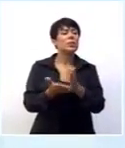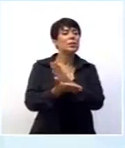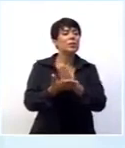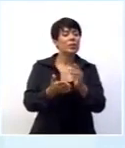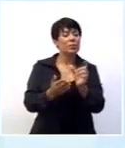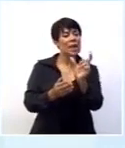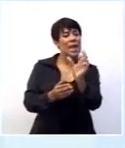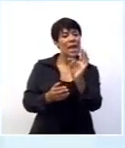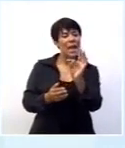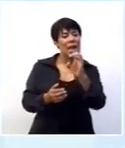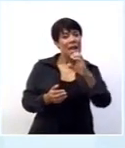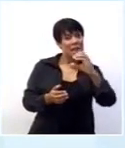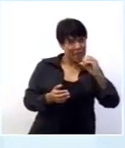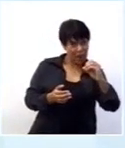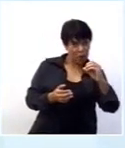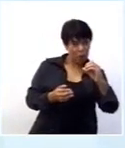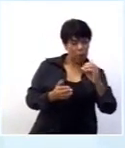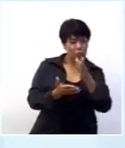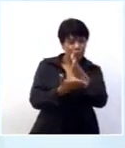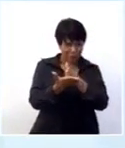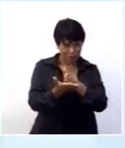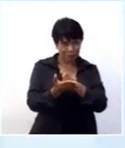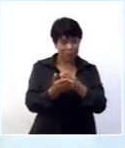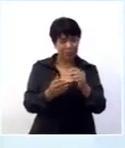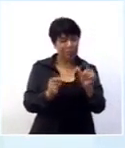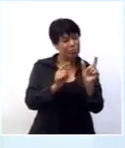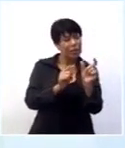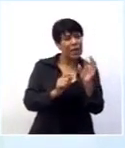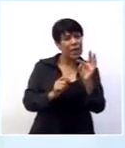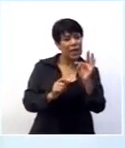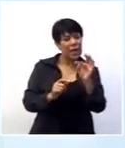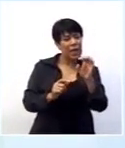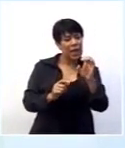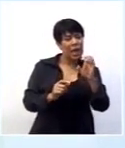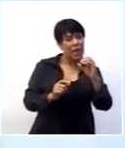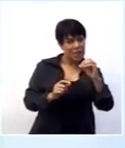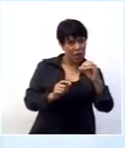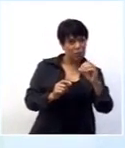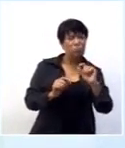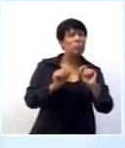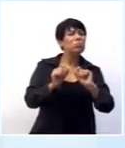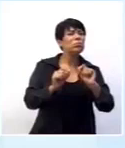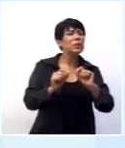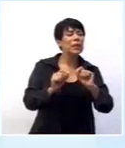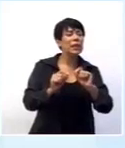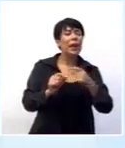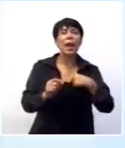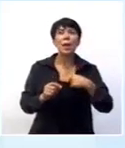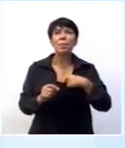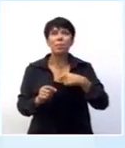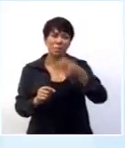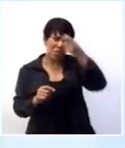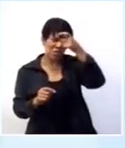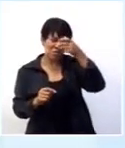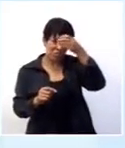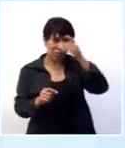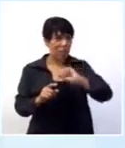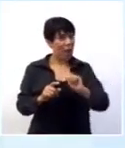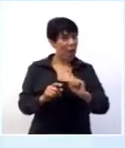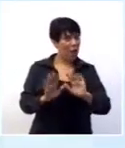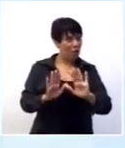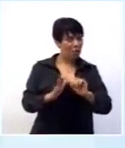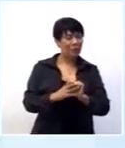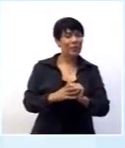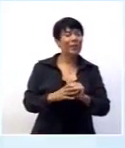duas partes. A primeira parte, tel. O que lembra tel? Ah, tel lembra meu tio, meu avô. Não, gente, tel aqui a gente